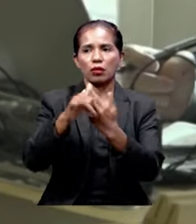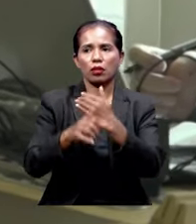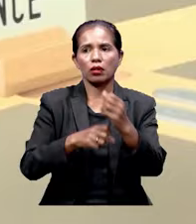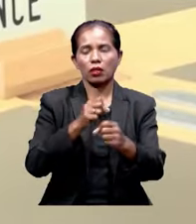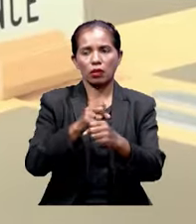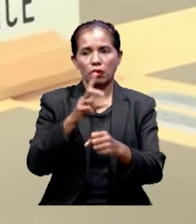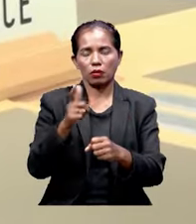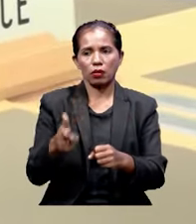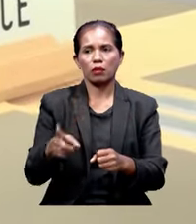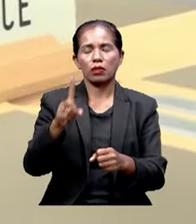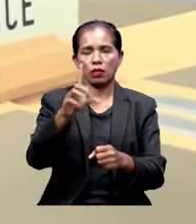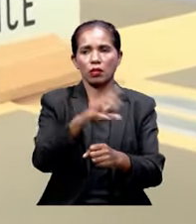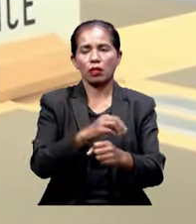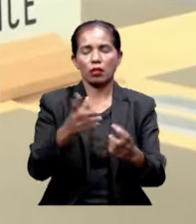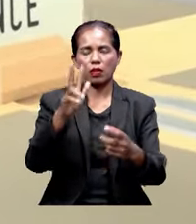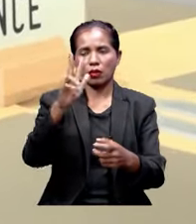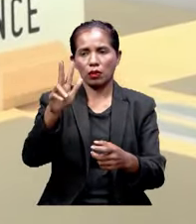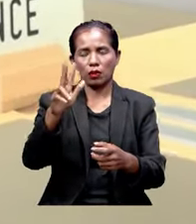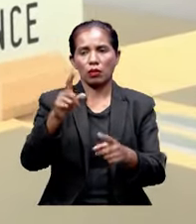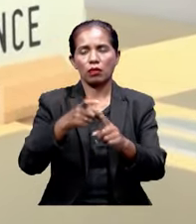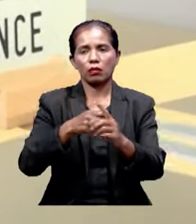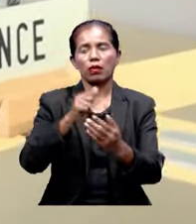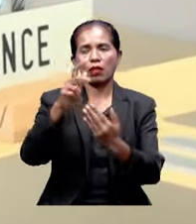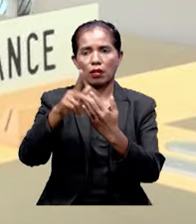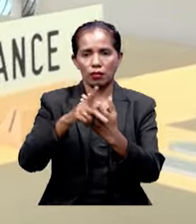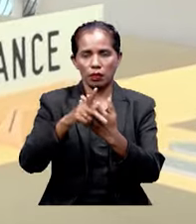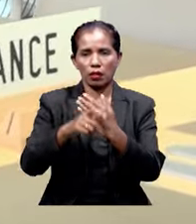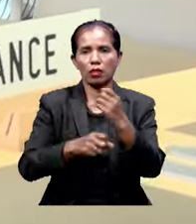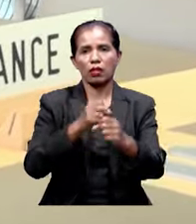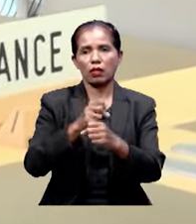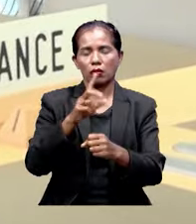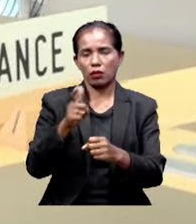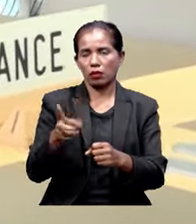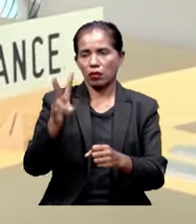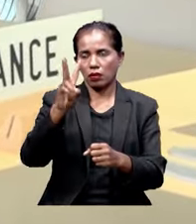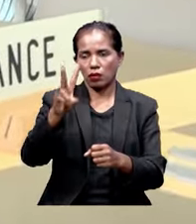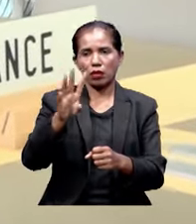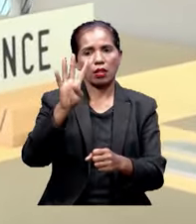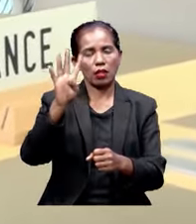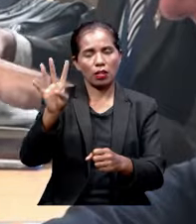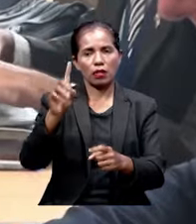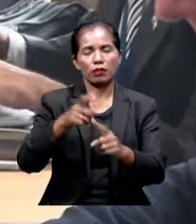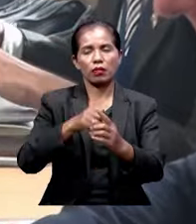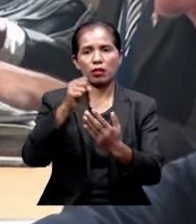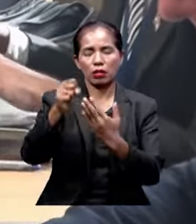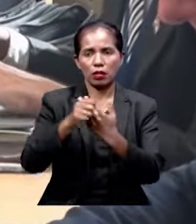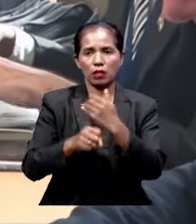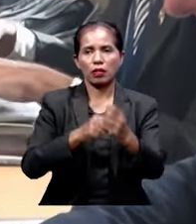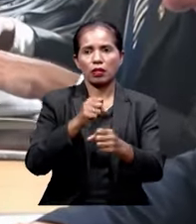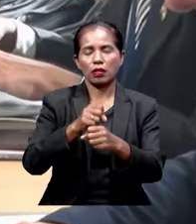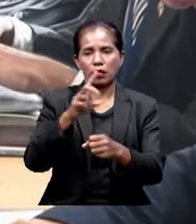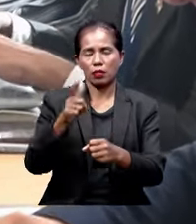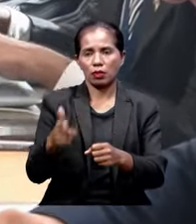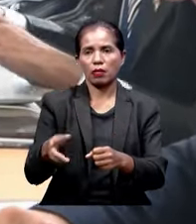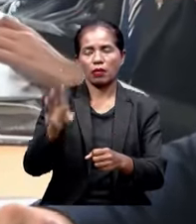nulu resinida, da tolu, que a fulan abril, tinan rehun rua, rua nulu resin rua, da hat, e a fulan setembro, tinan rehun rua, rua